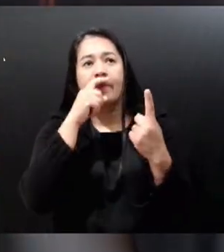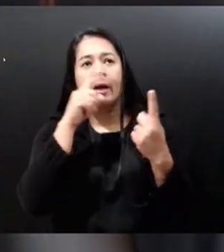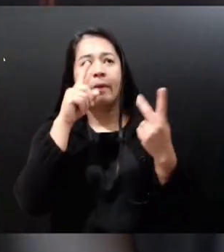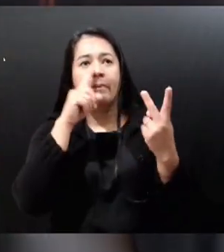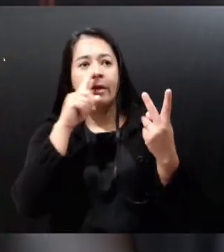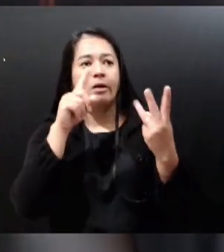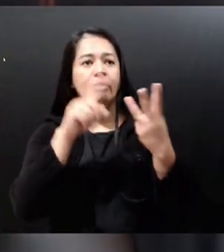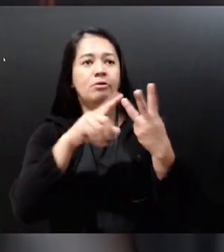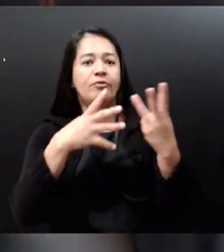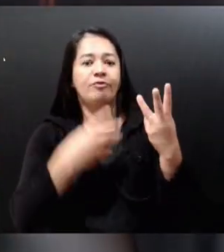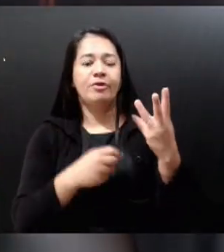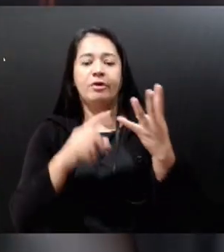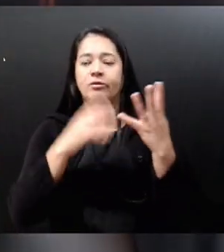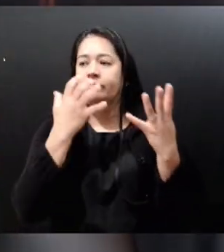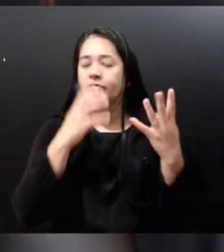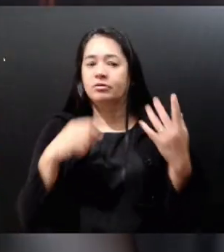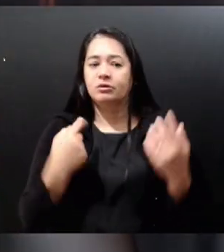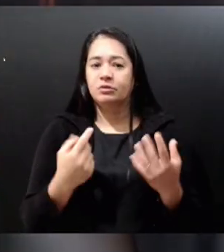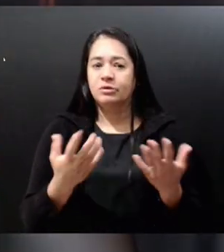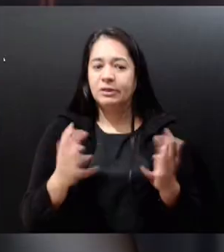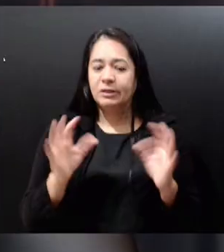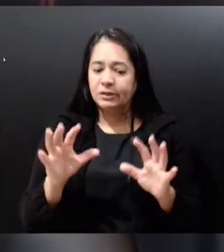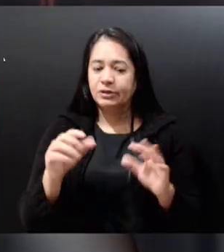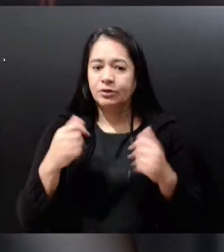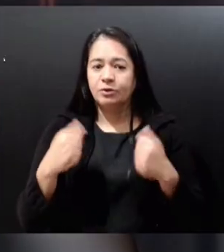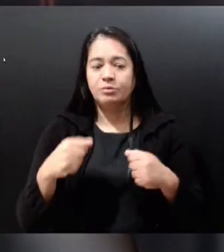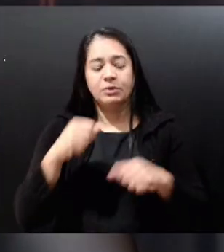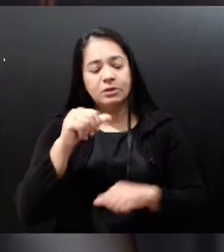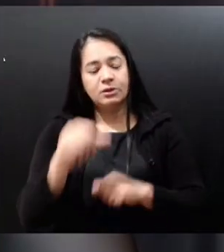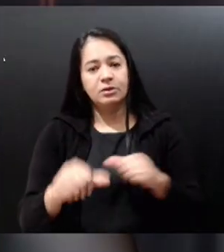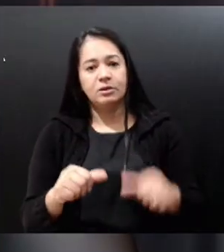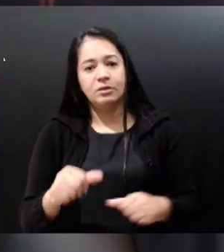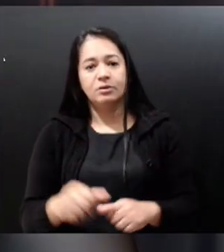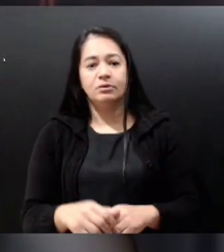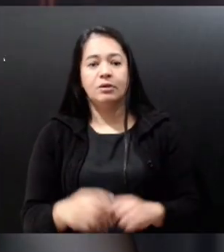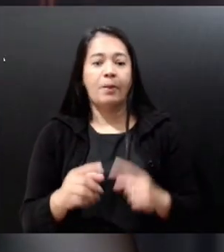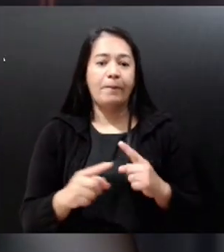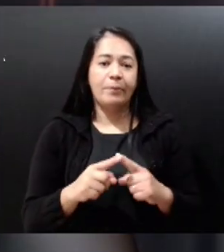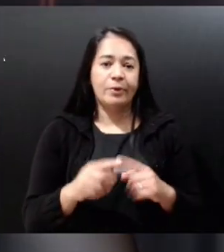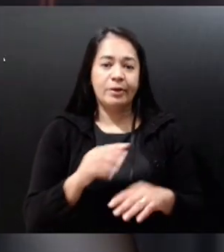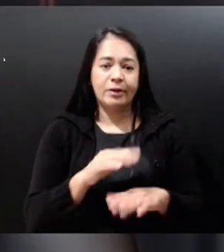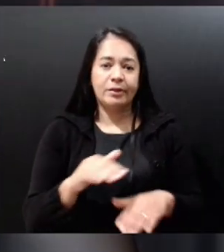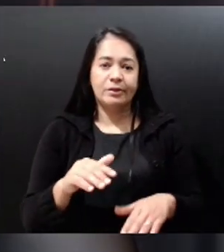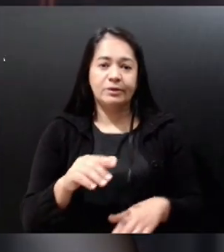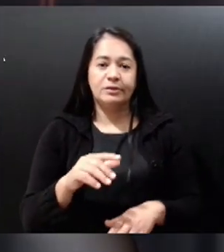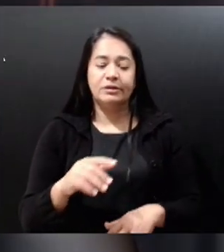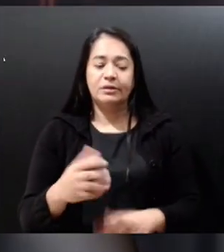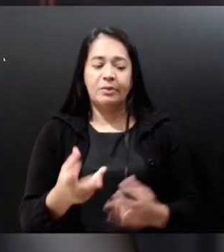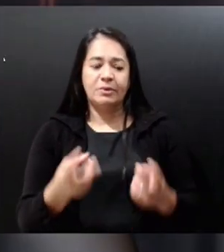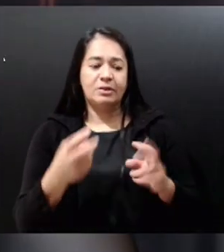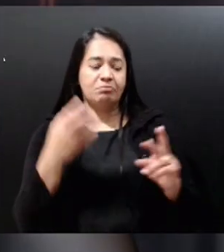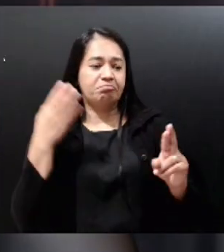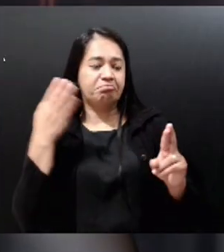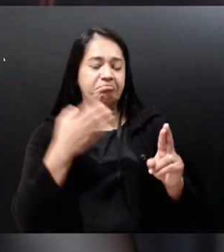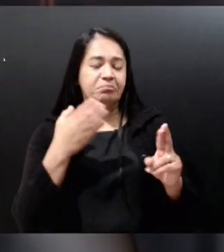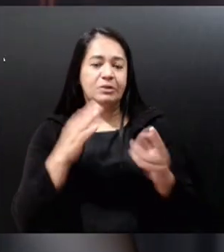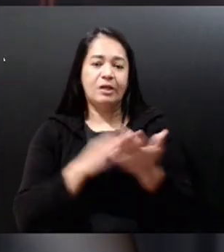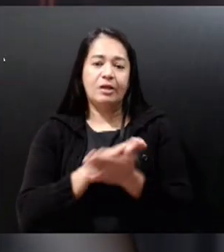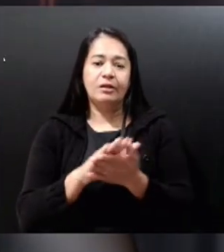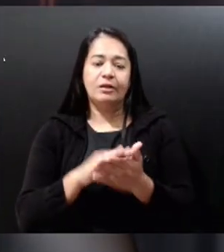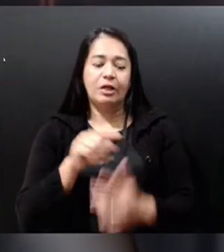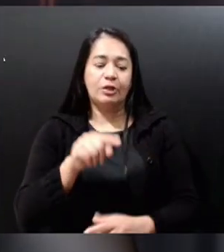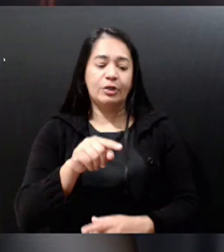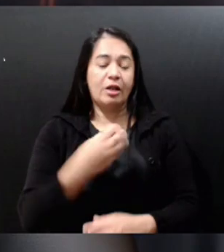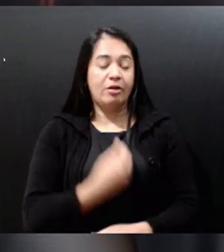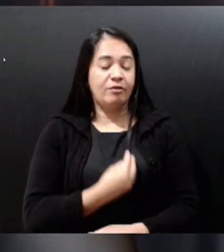vê, isso tem que ser mudado, né? Porque a criança vê que não tem uma representatividade do que ela vive ali.